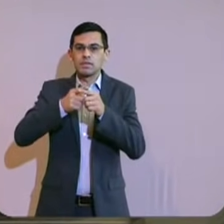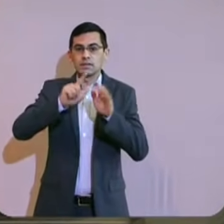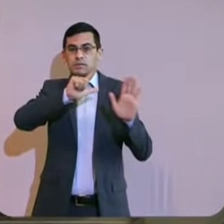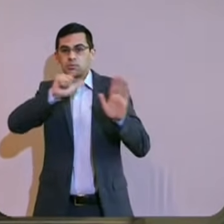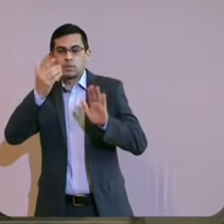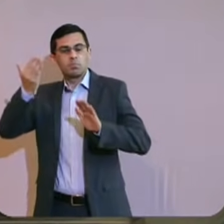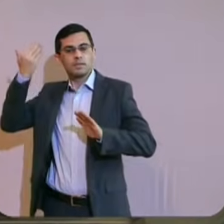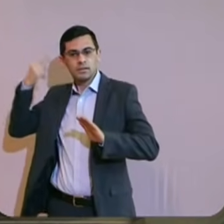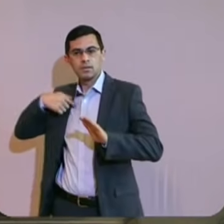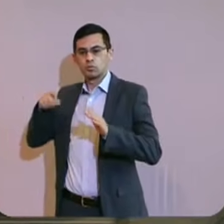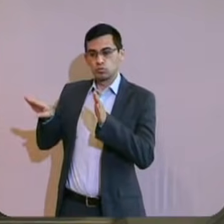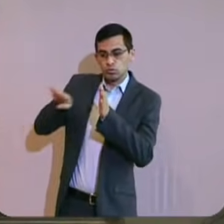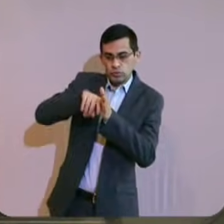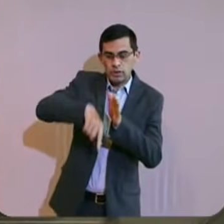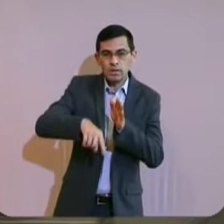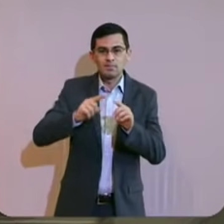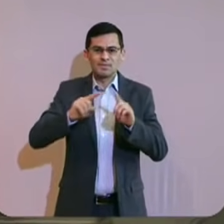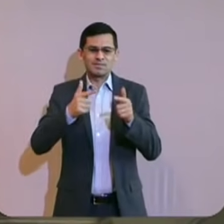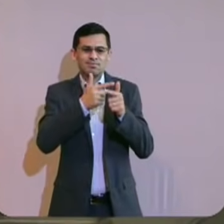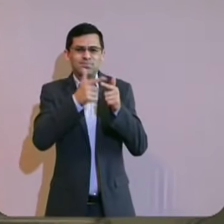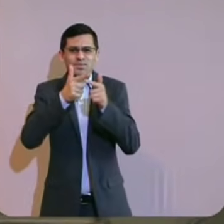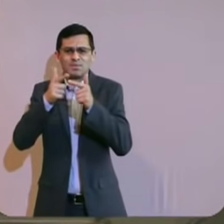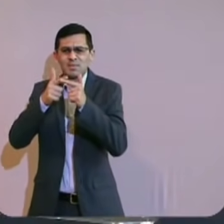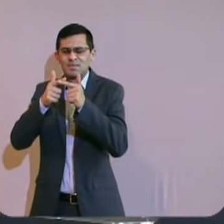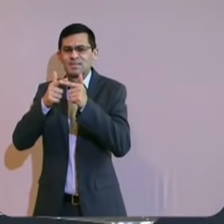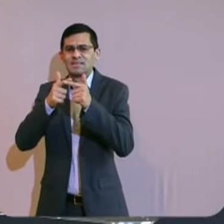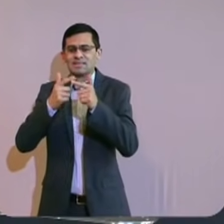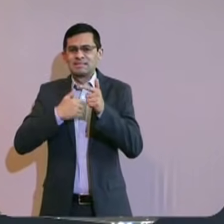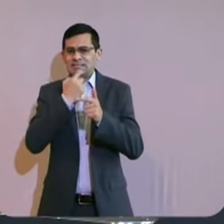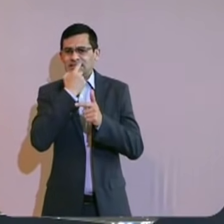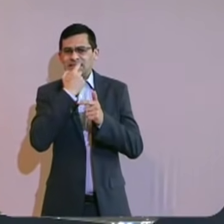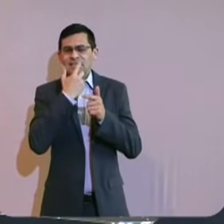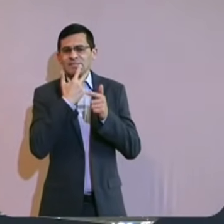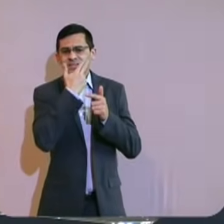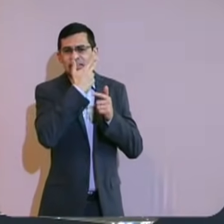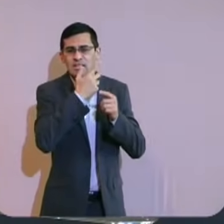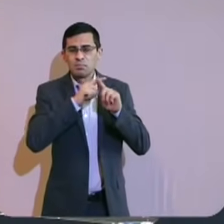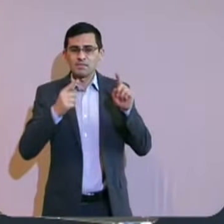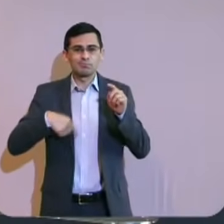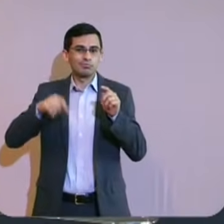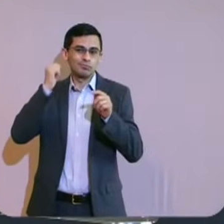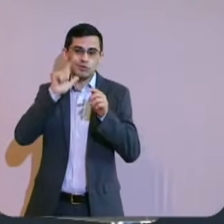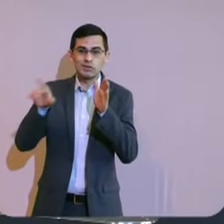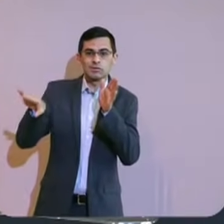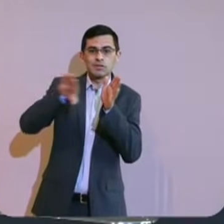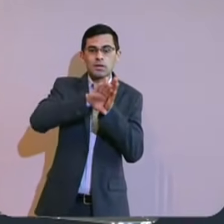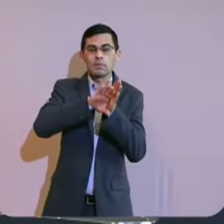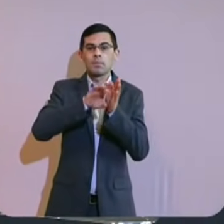semana passada era para estar aqui, mas tive um problema aqui no dente e não consegui chegar.